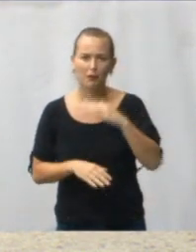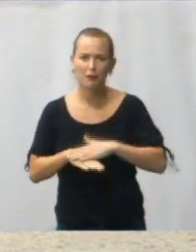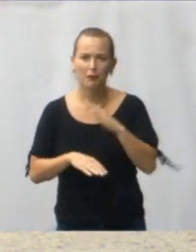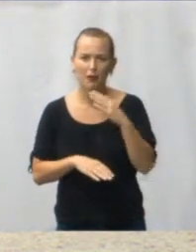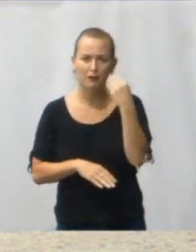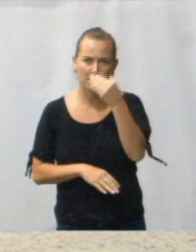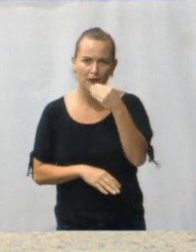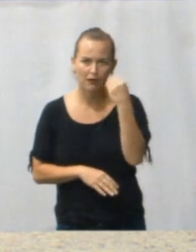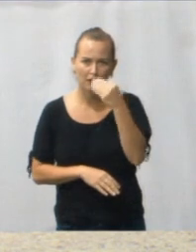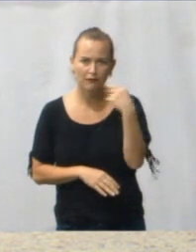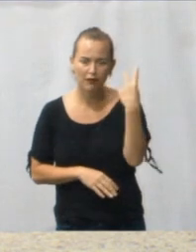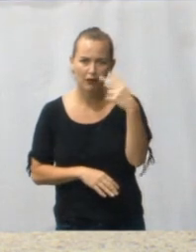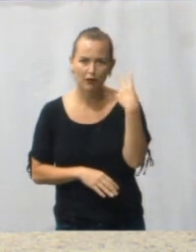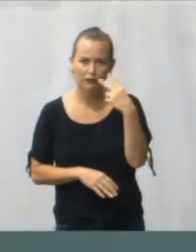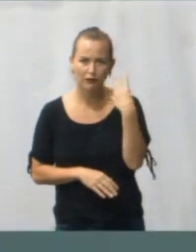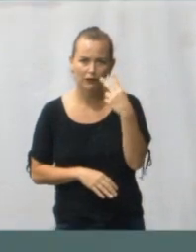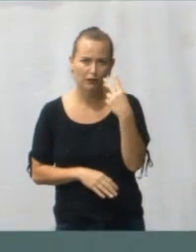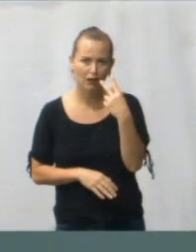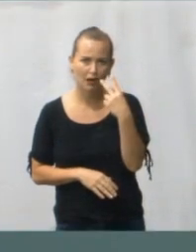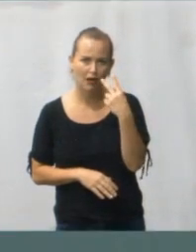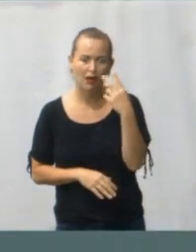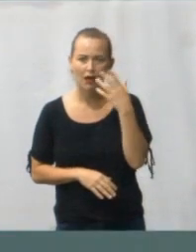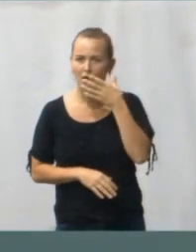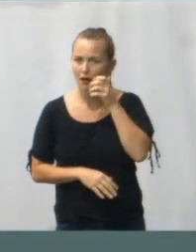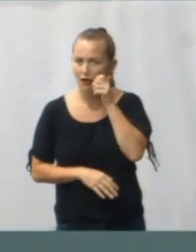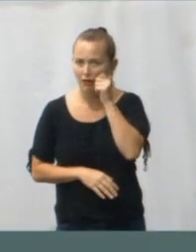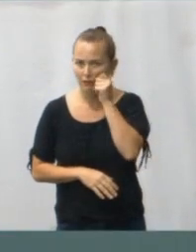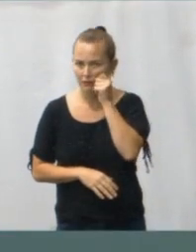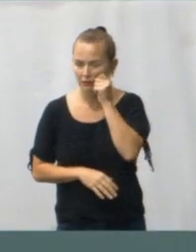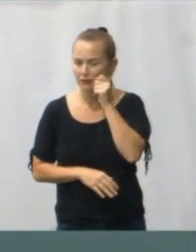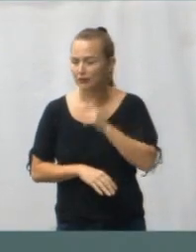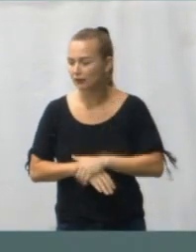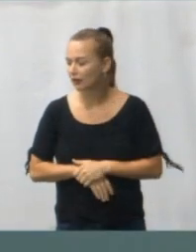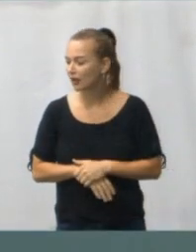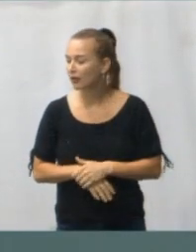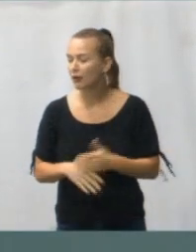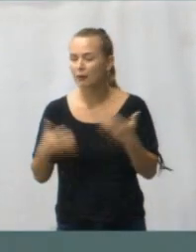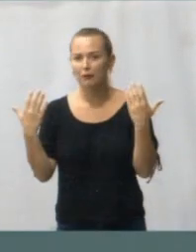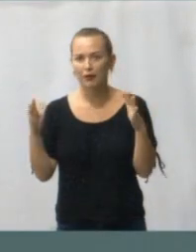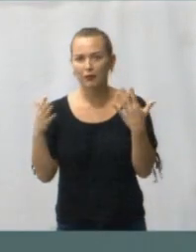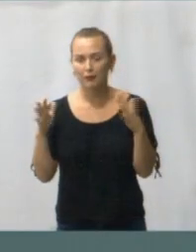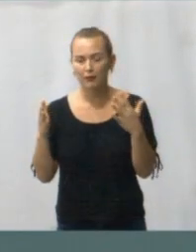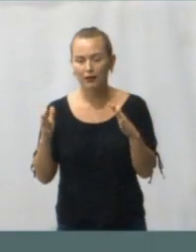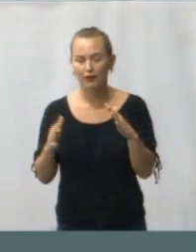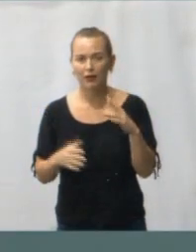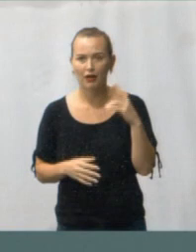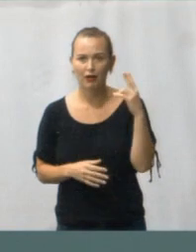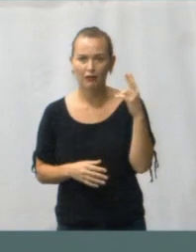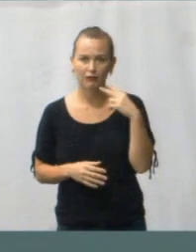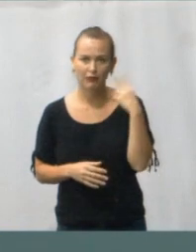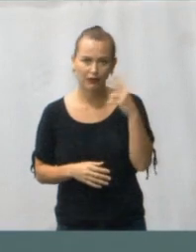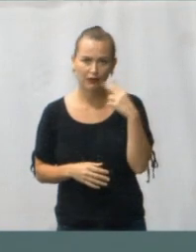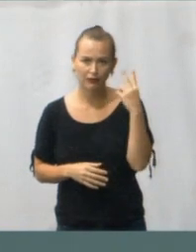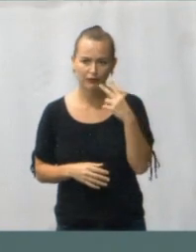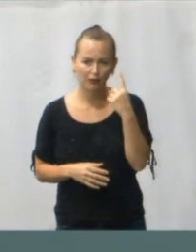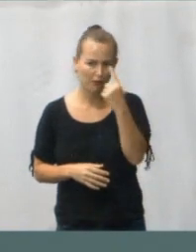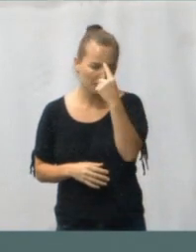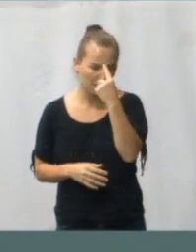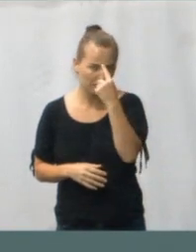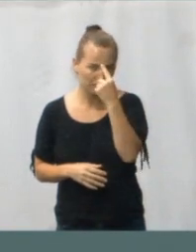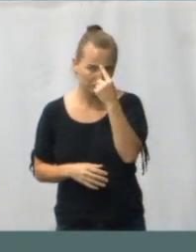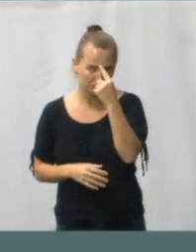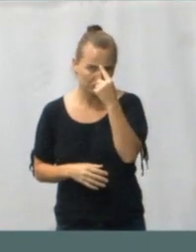Amorim. Parabenizando aí o vereador Maurício Leite, eu avoco o projeto, dou pela legalidade